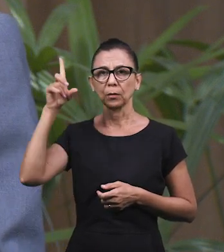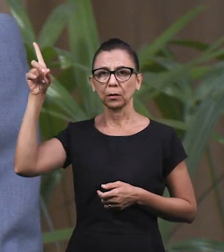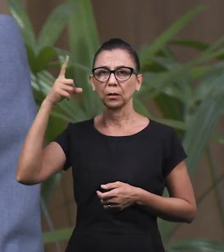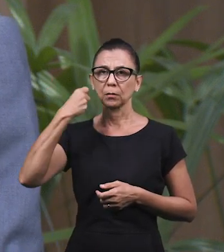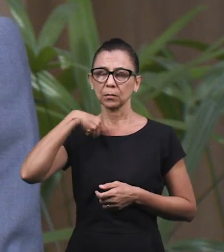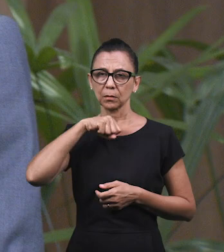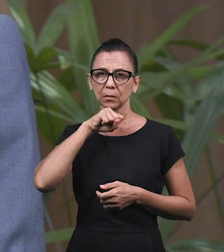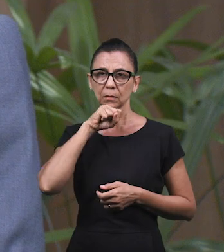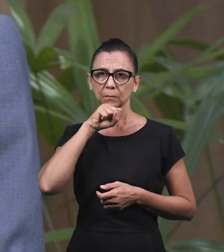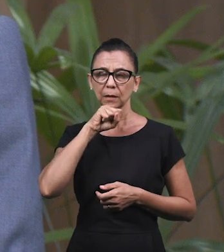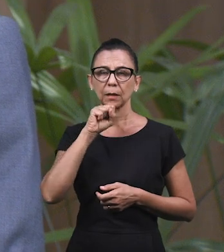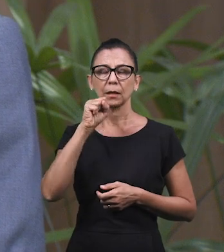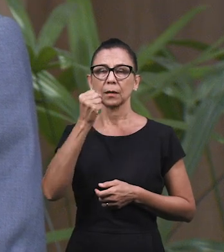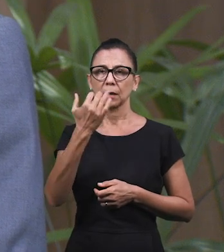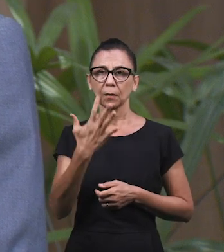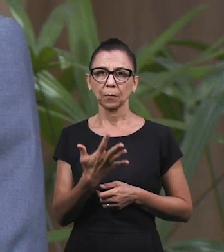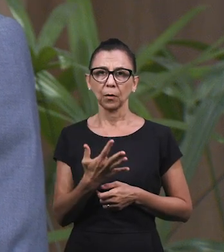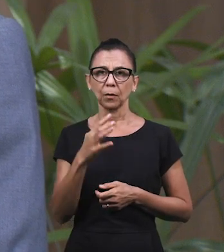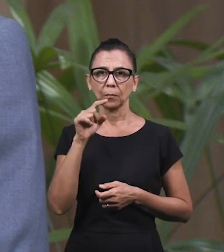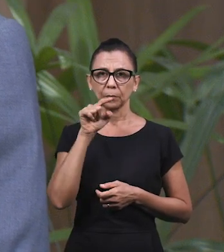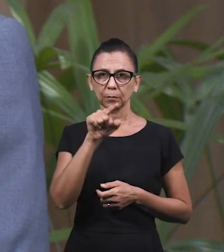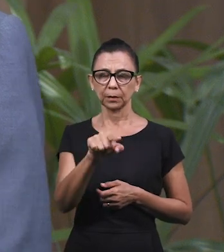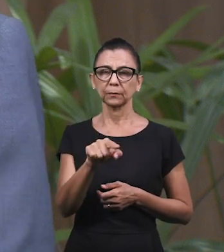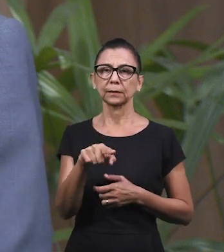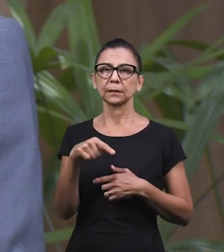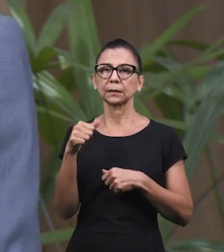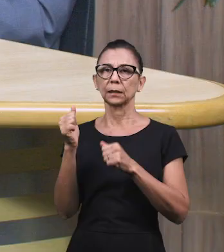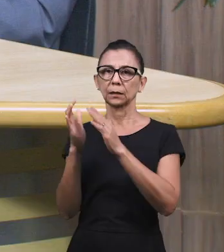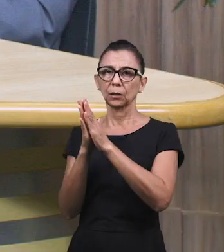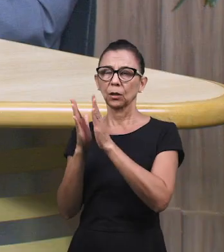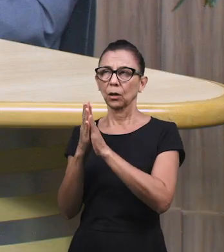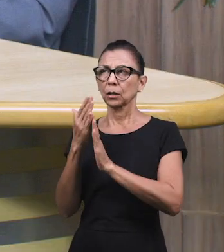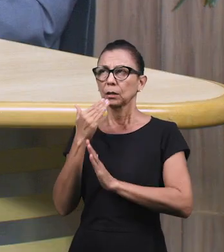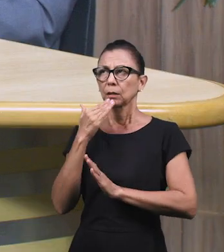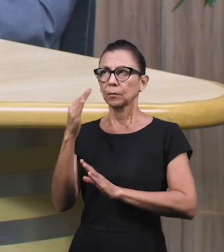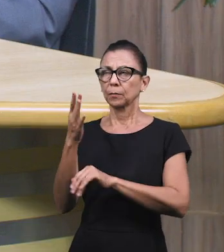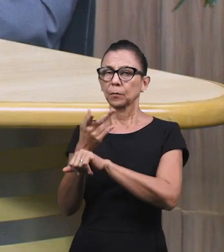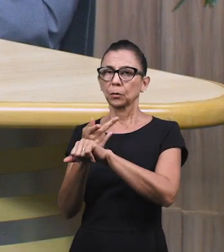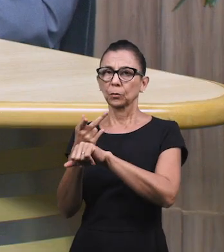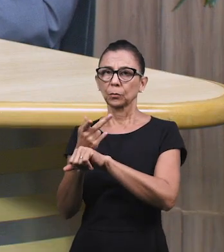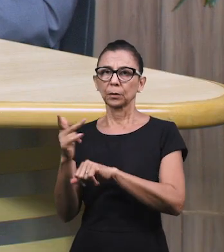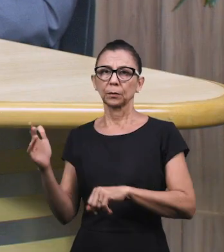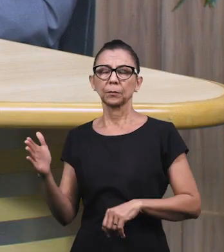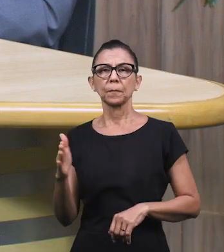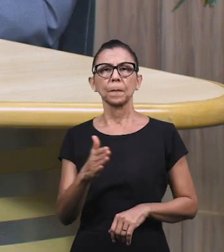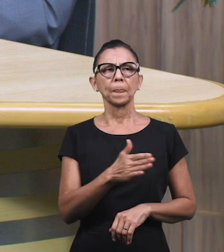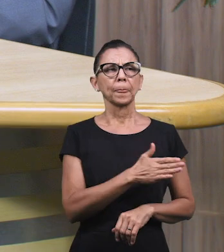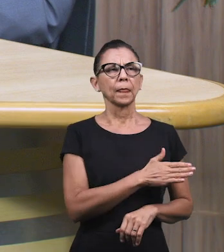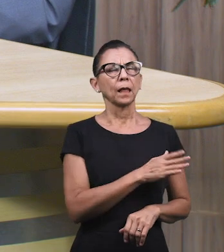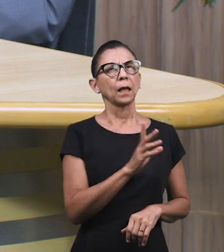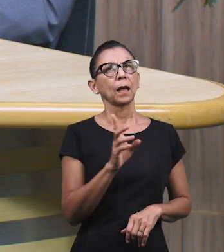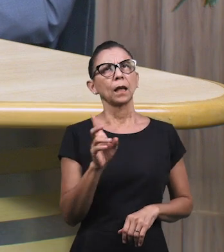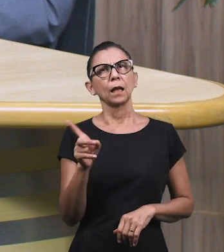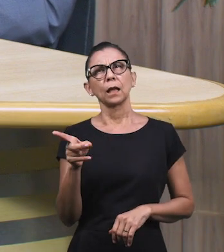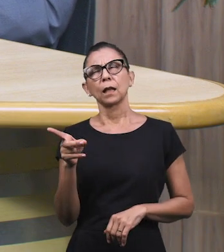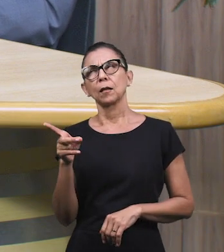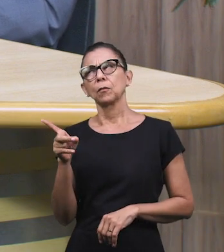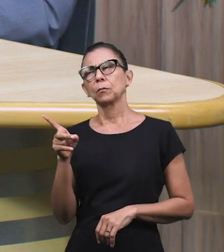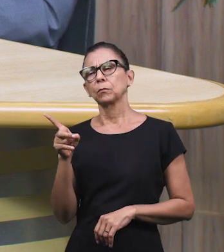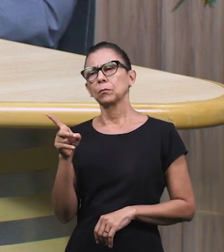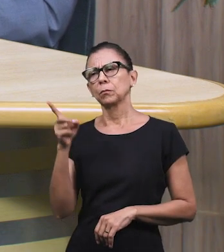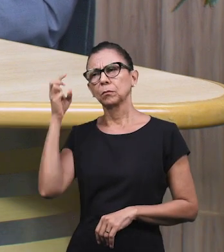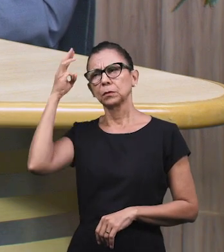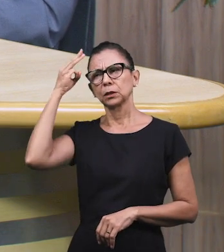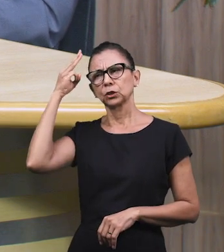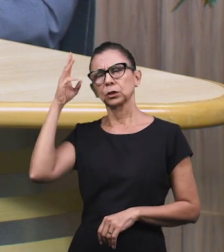para aqueles que o buscam, né? E esperam em silêncio a salvação. Alexandre, certa vez eu